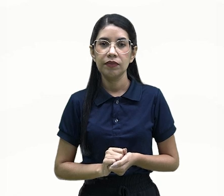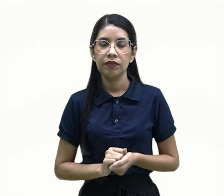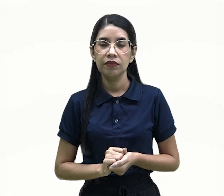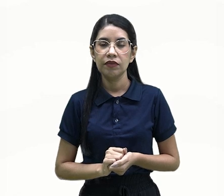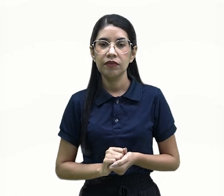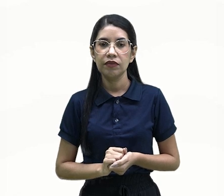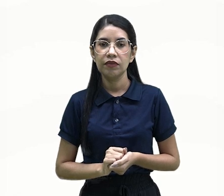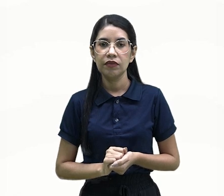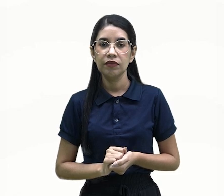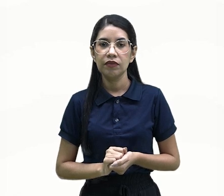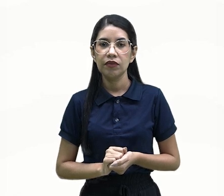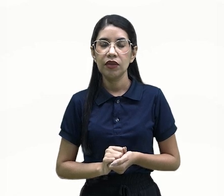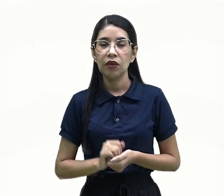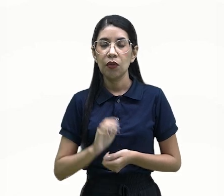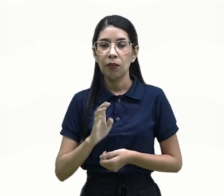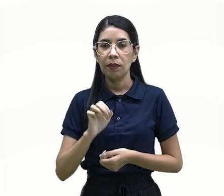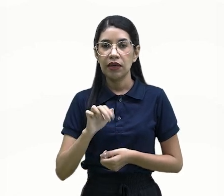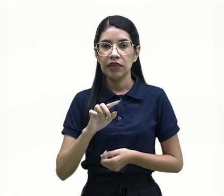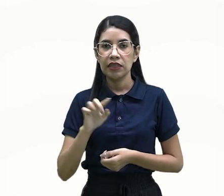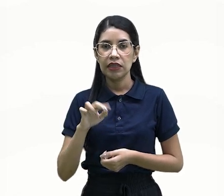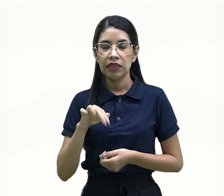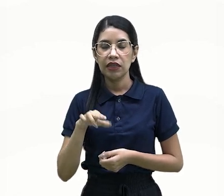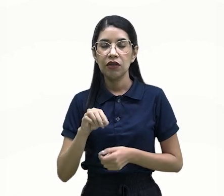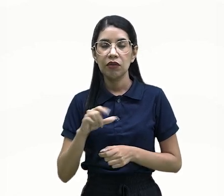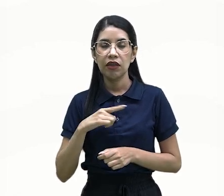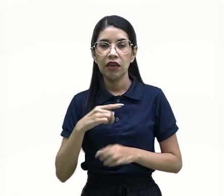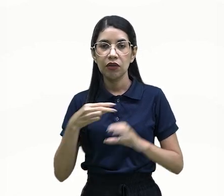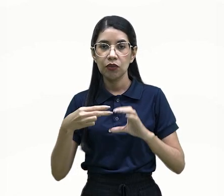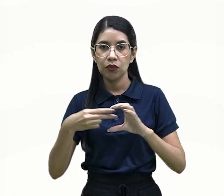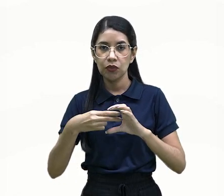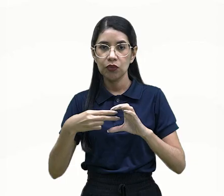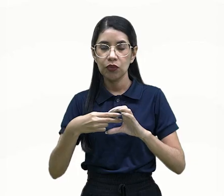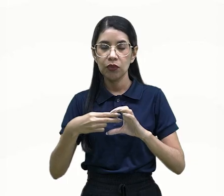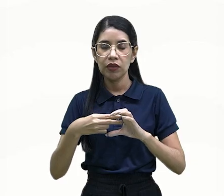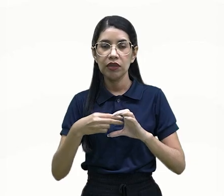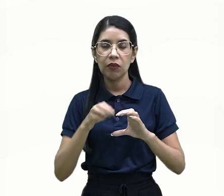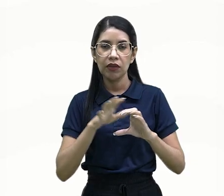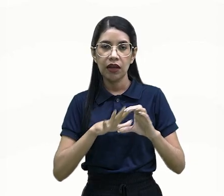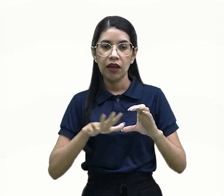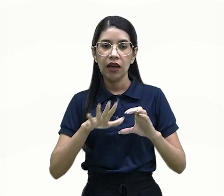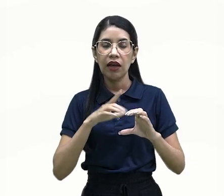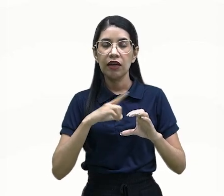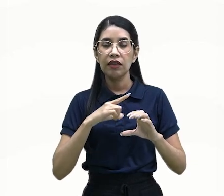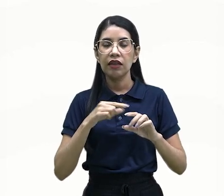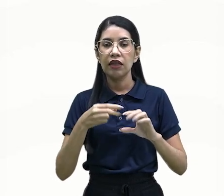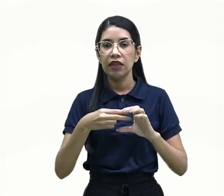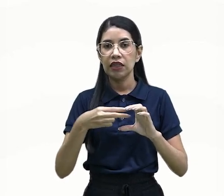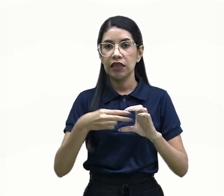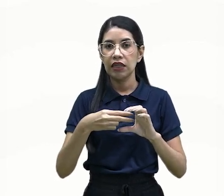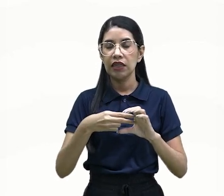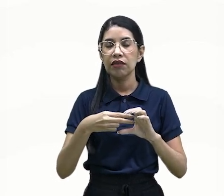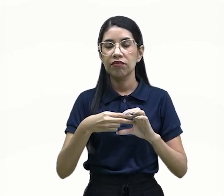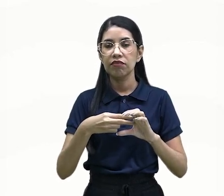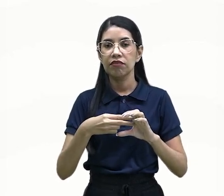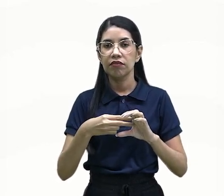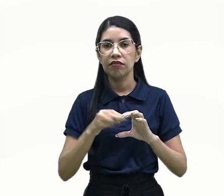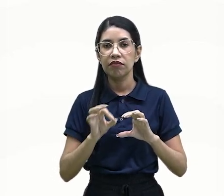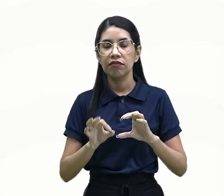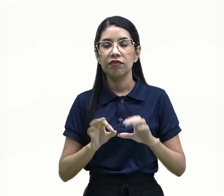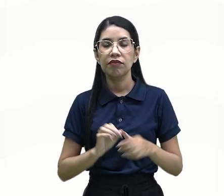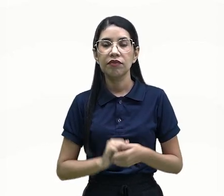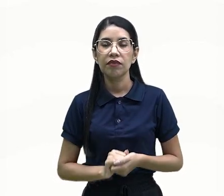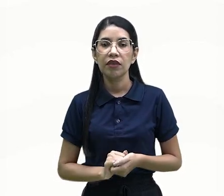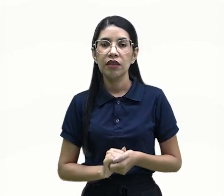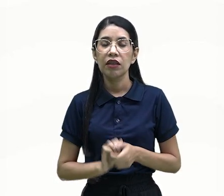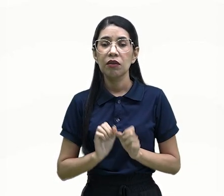ali a gente tem no benzeno duplas ligações, né? Então, naquela região do benzeno, a gente tem insaturações também, tá bom?